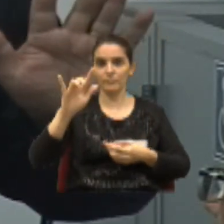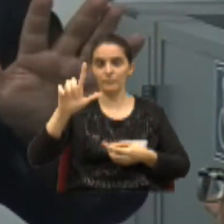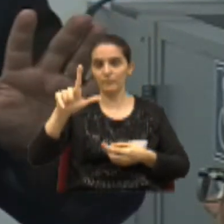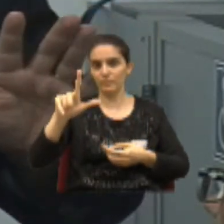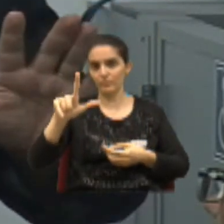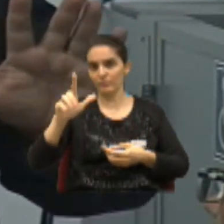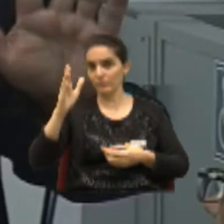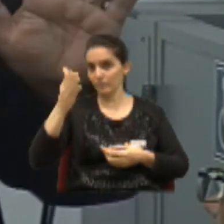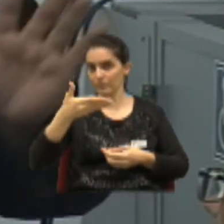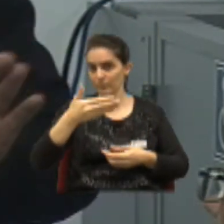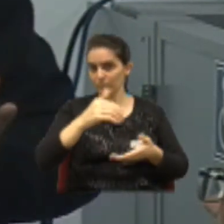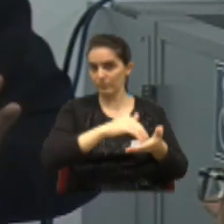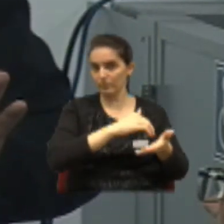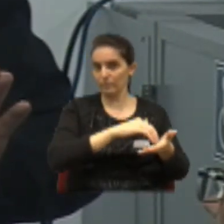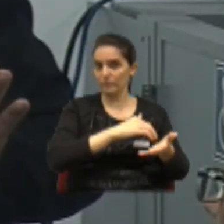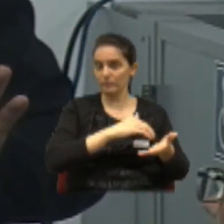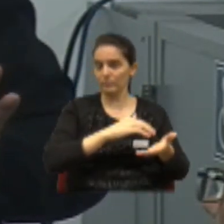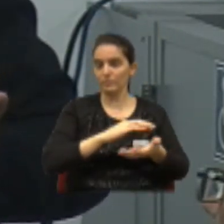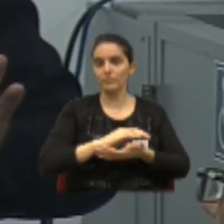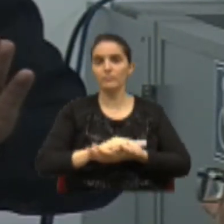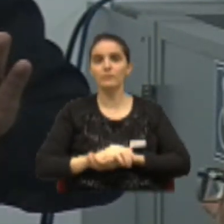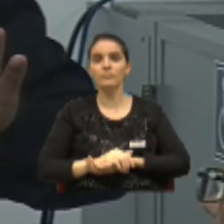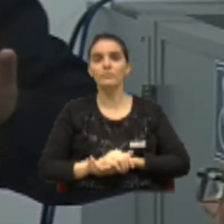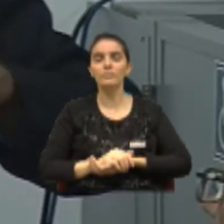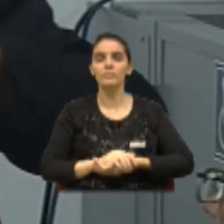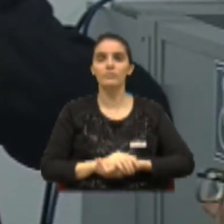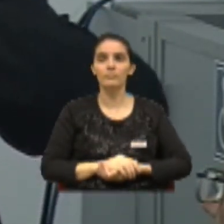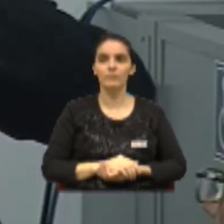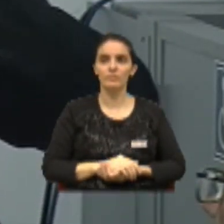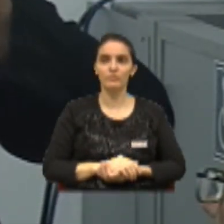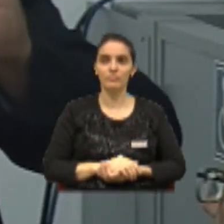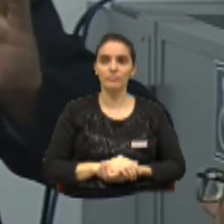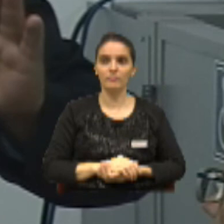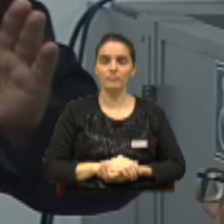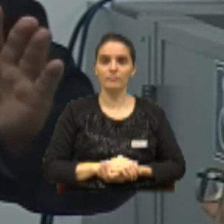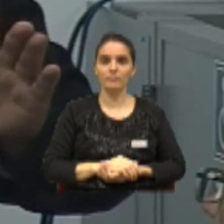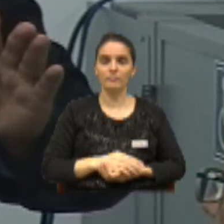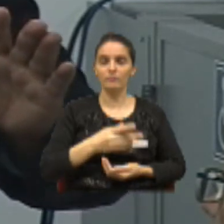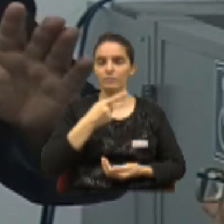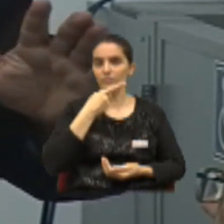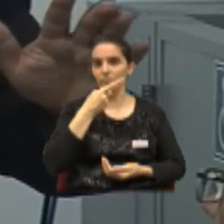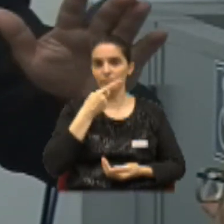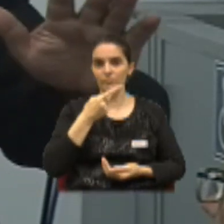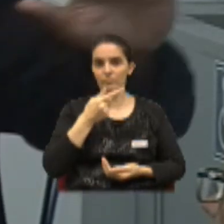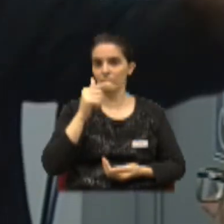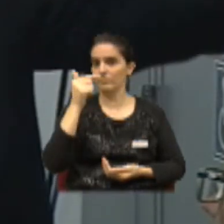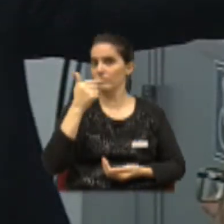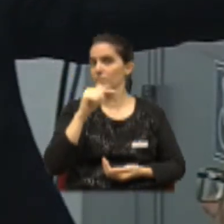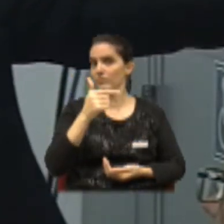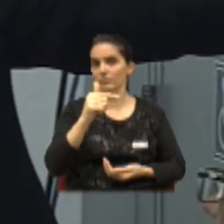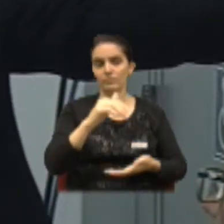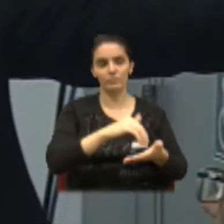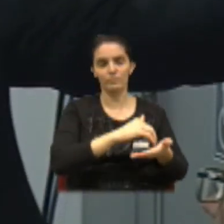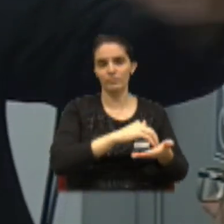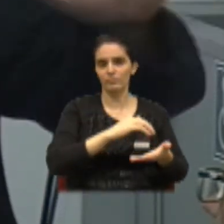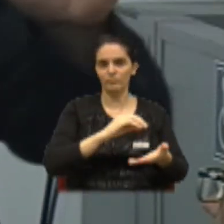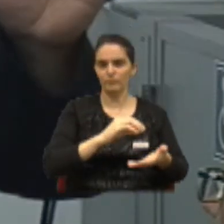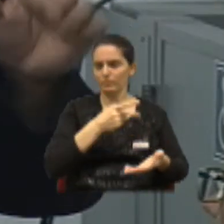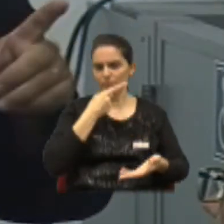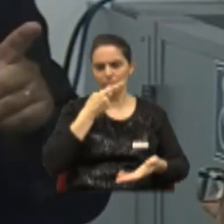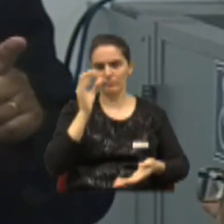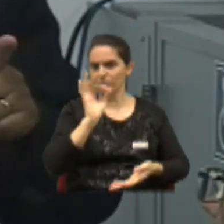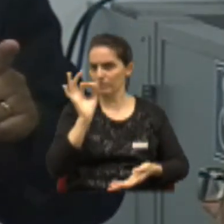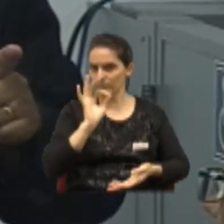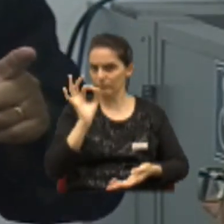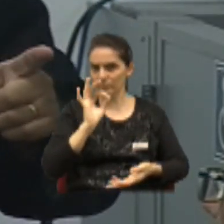hoje é secretário interino. Então, assim, não é que eu estou dizendo que não tem secretário, não. Ele é secretário interino, apesar que